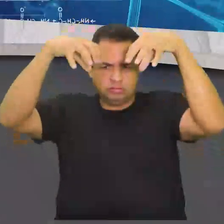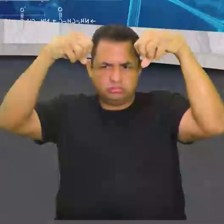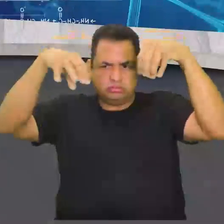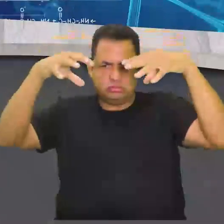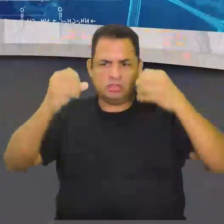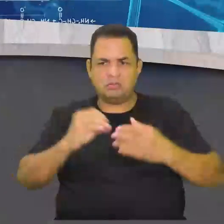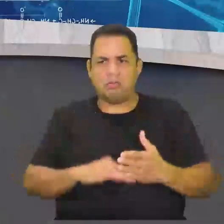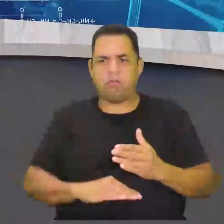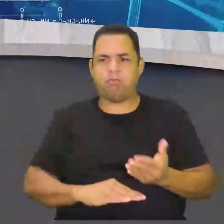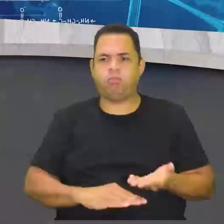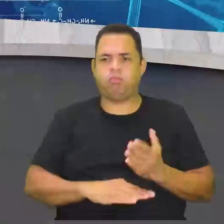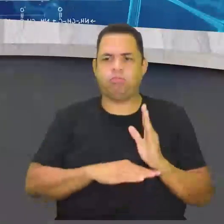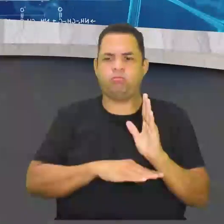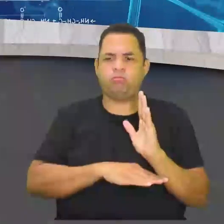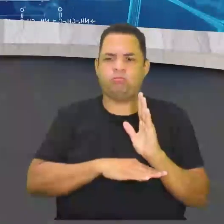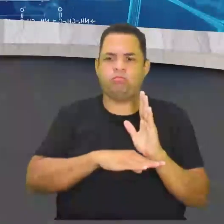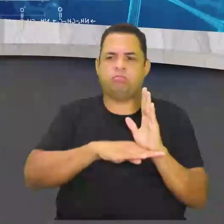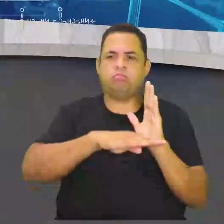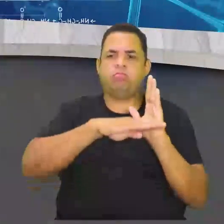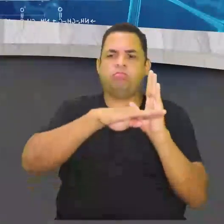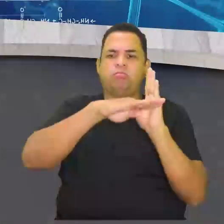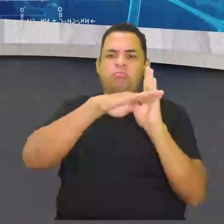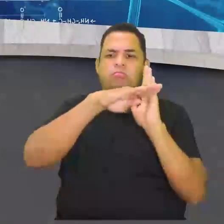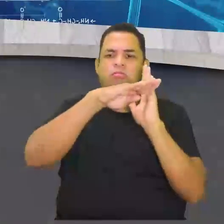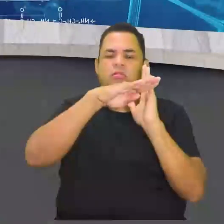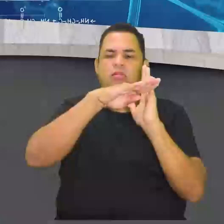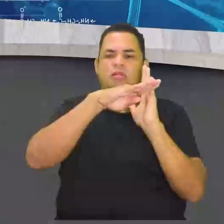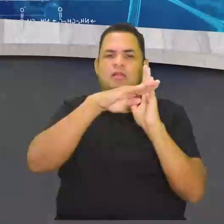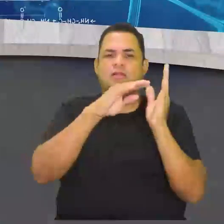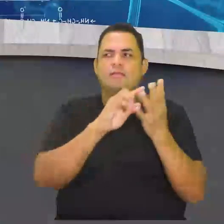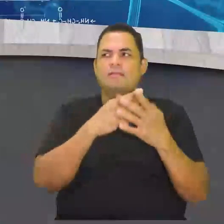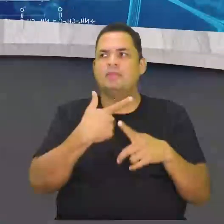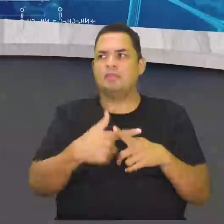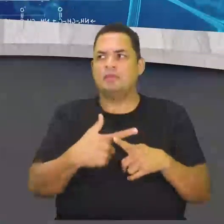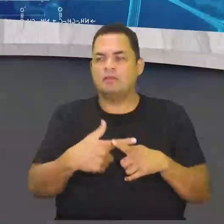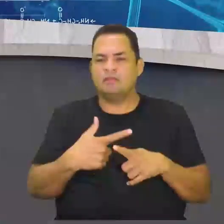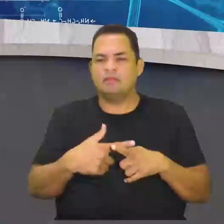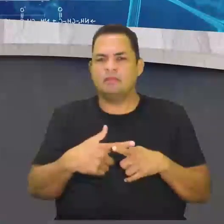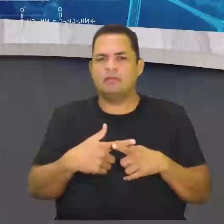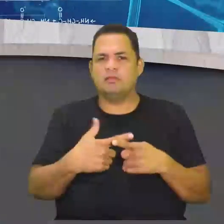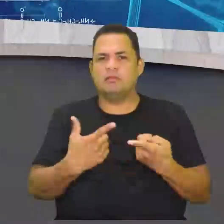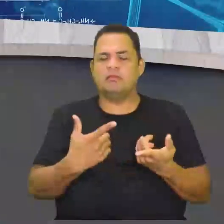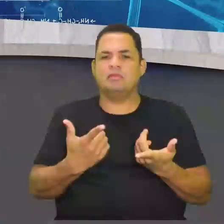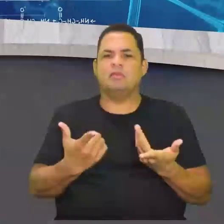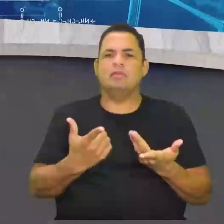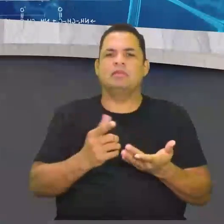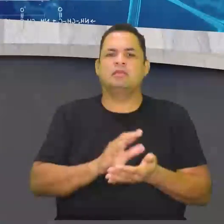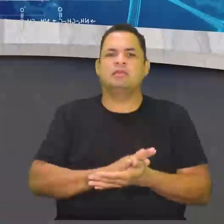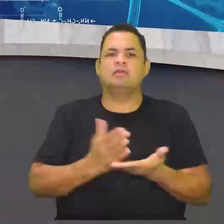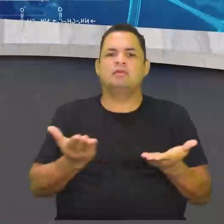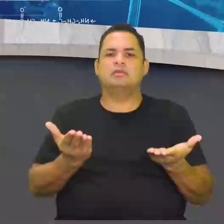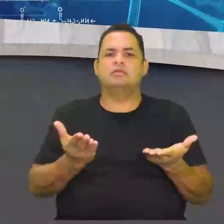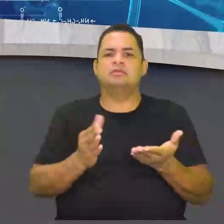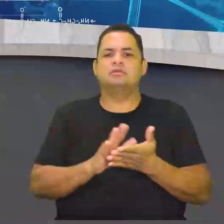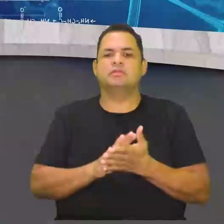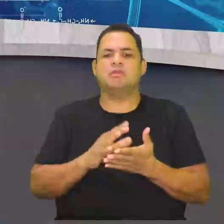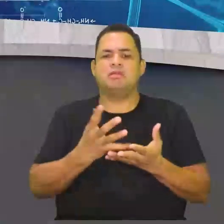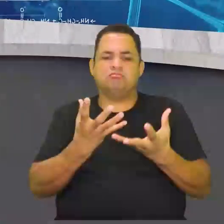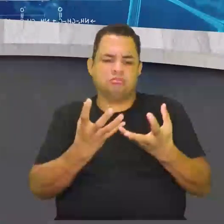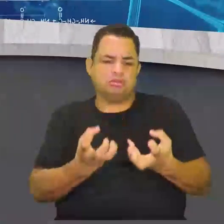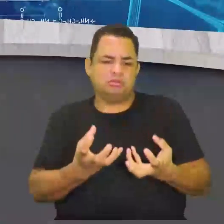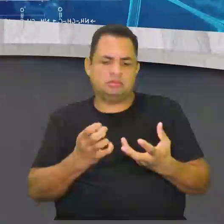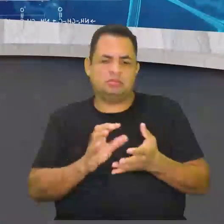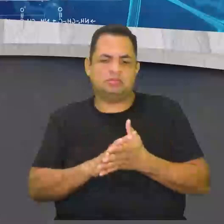alaga. A drenagem não dá conta, porque em algumas situações em particular, ela está sobrecarregada